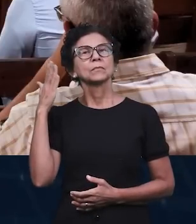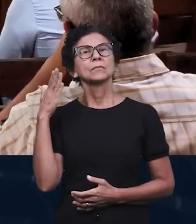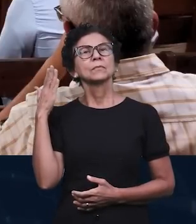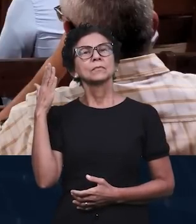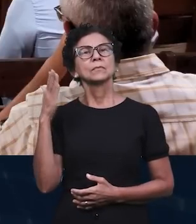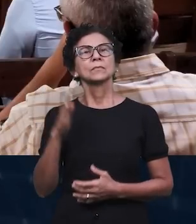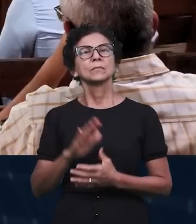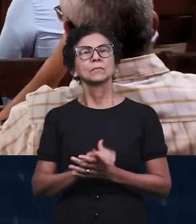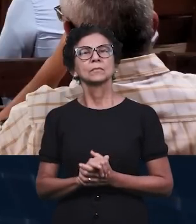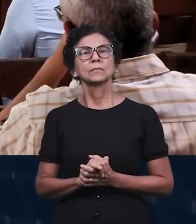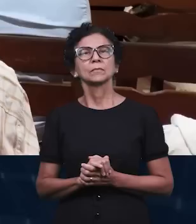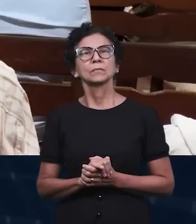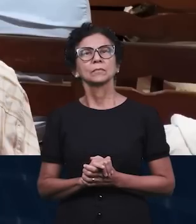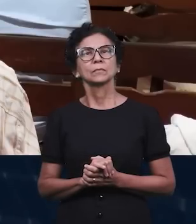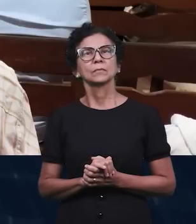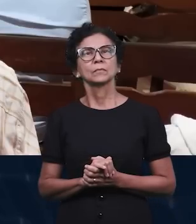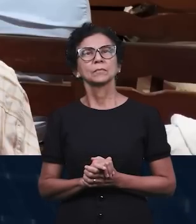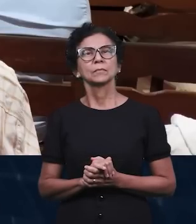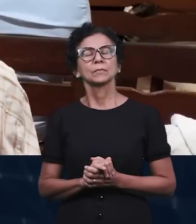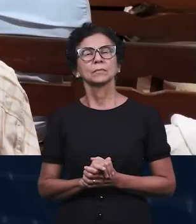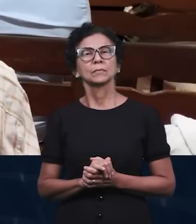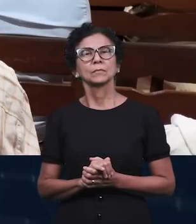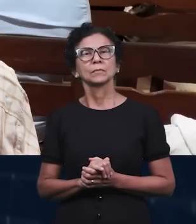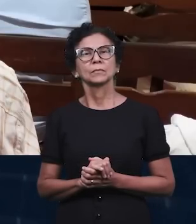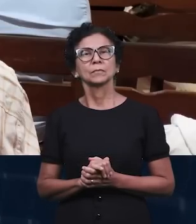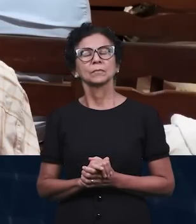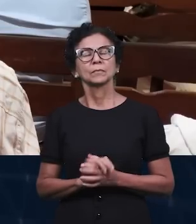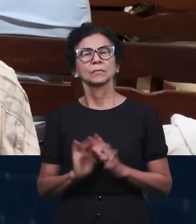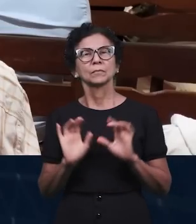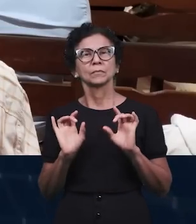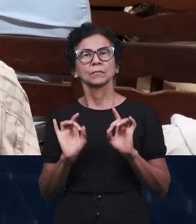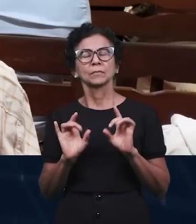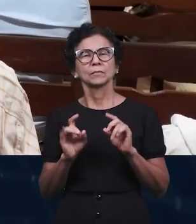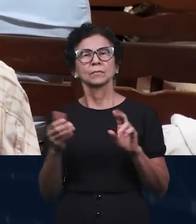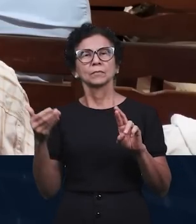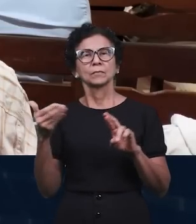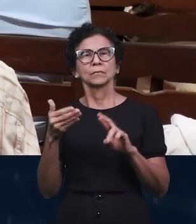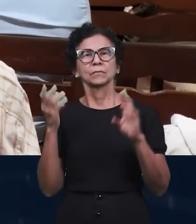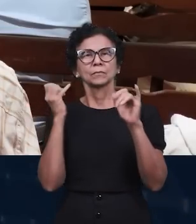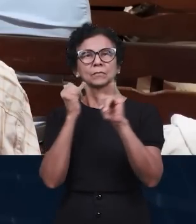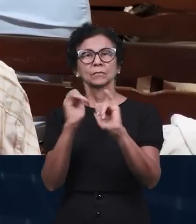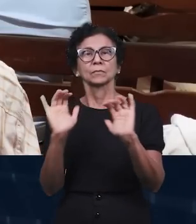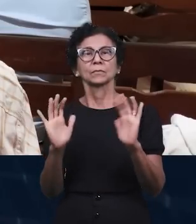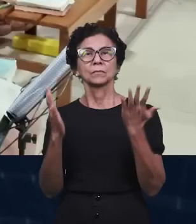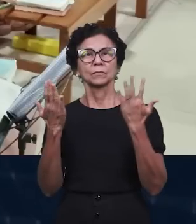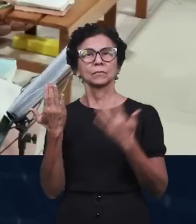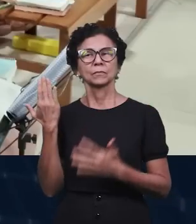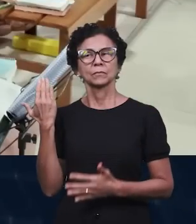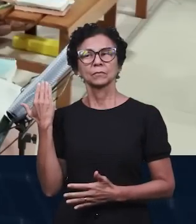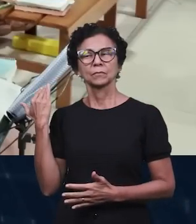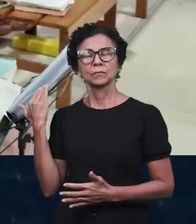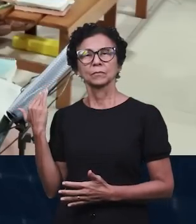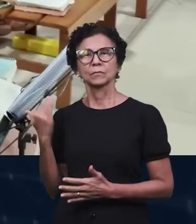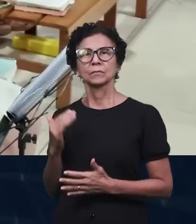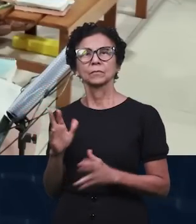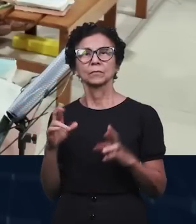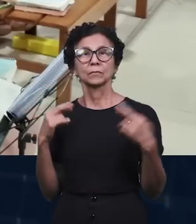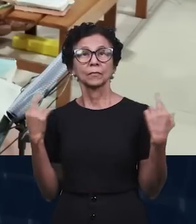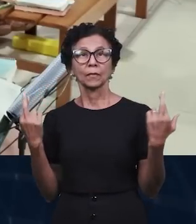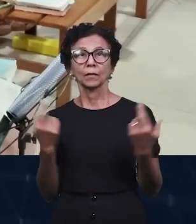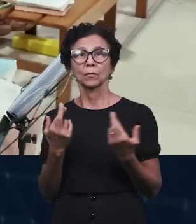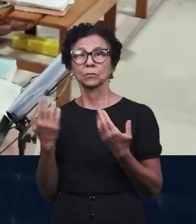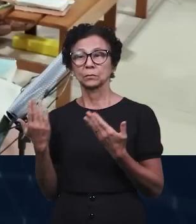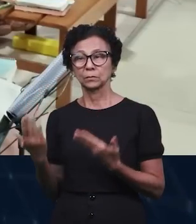com base nos ensinos recebidos no último Trombetas e Festas, os irmãos da ICM Magé estiveram reunidos